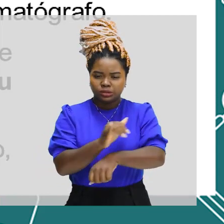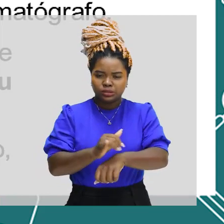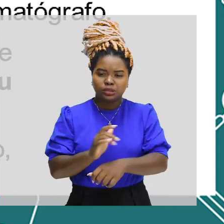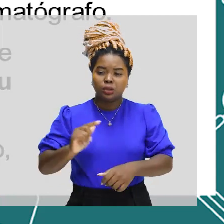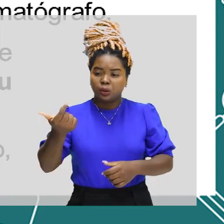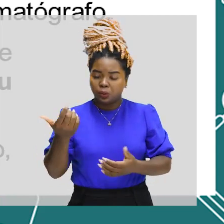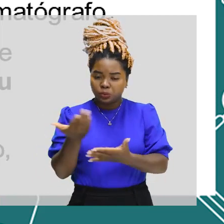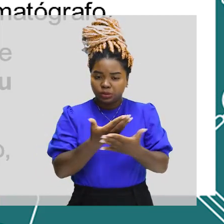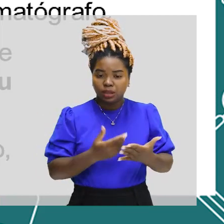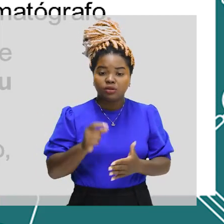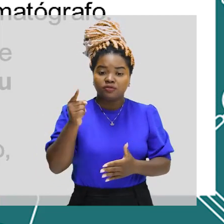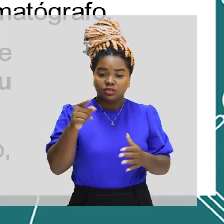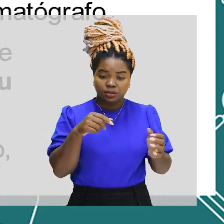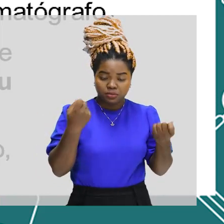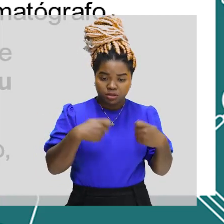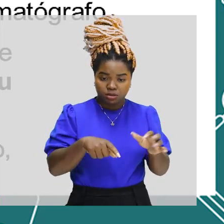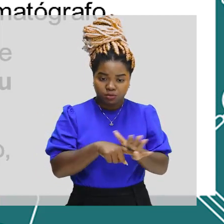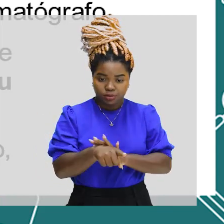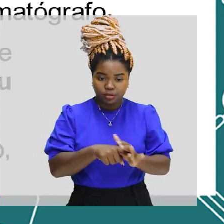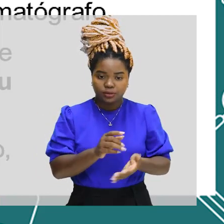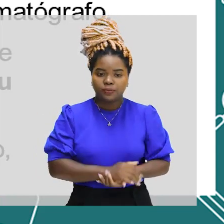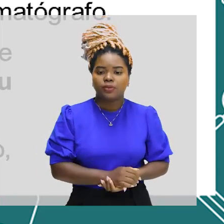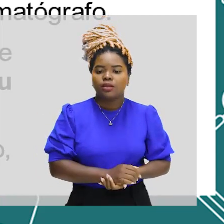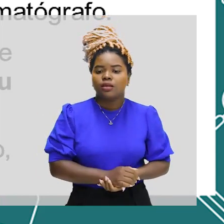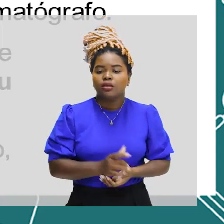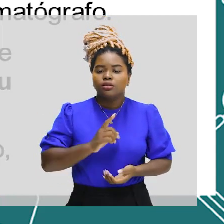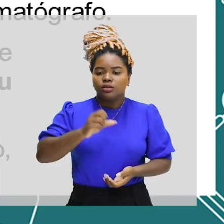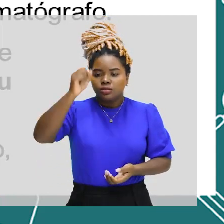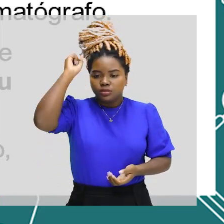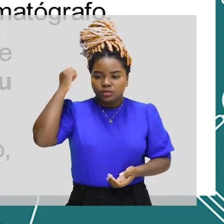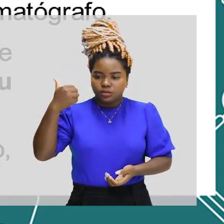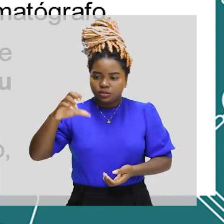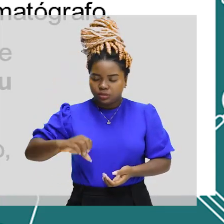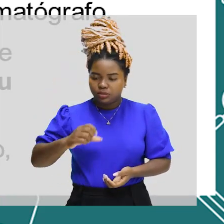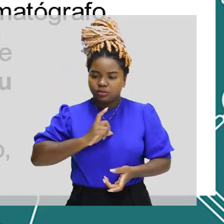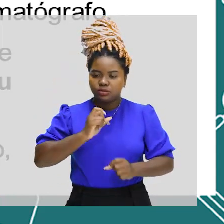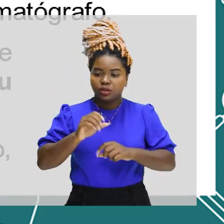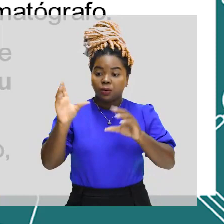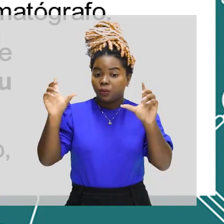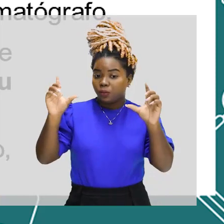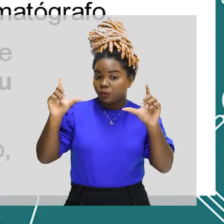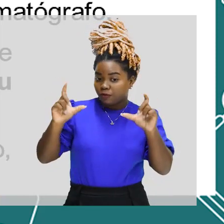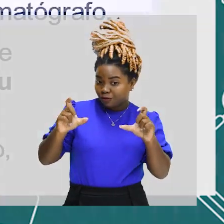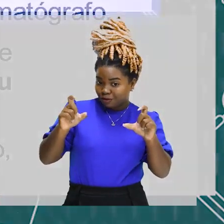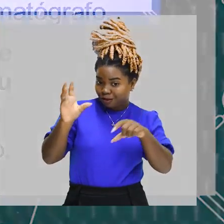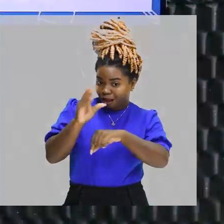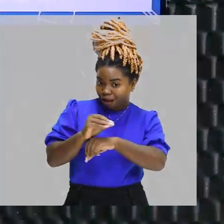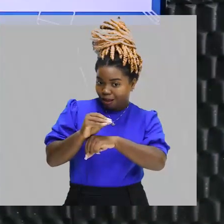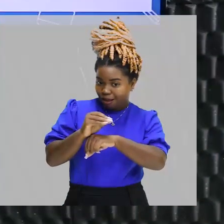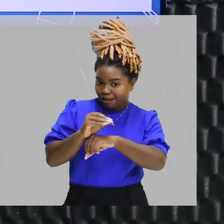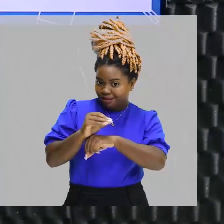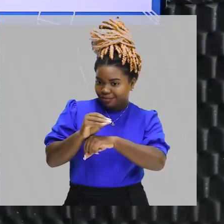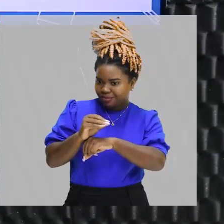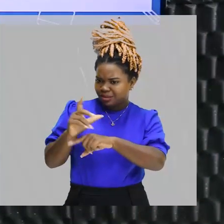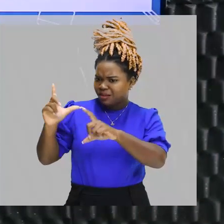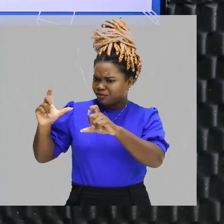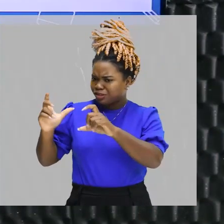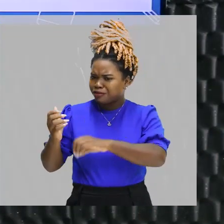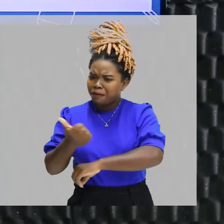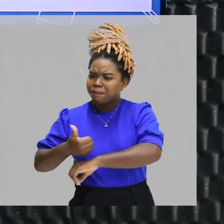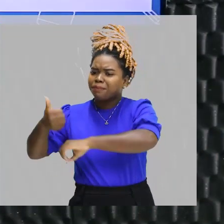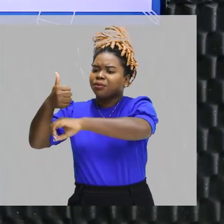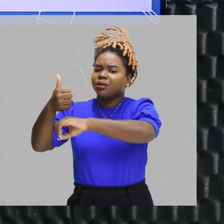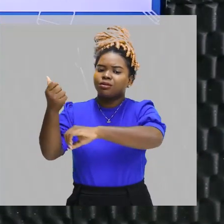interessante a gente pesquisar sobre isso. Ela surge no final do século XIX com a fotografia. Olha que interessante. A fotografia vem primeiro